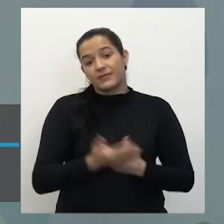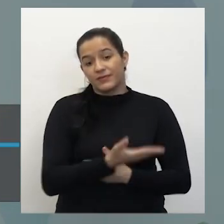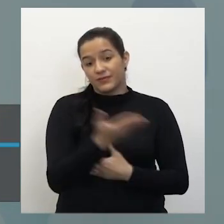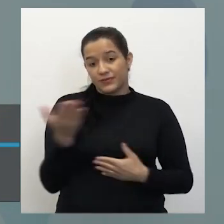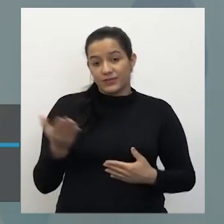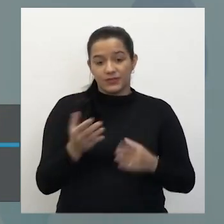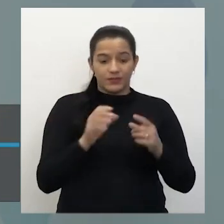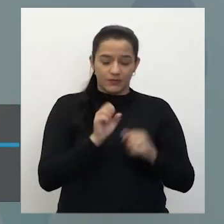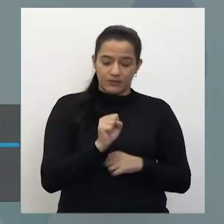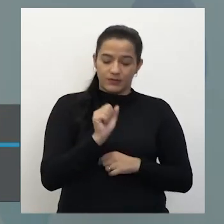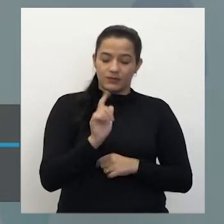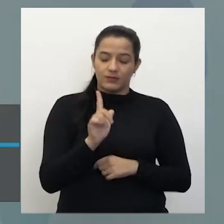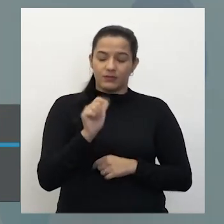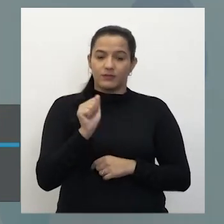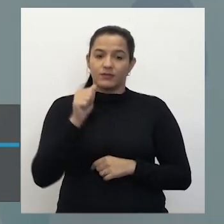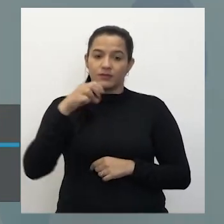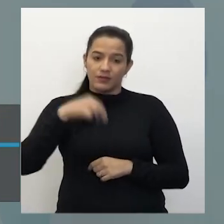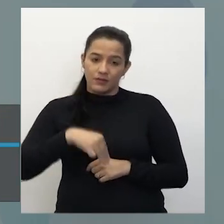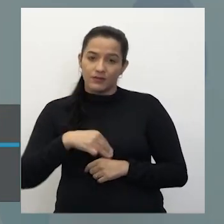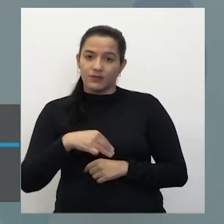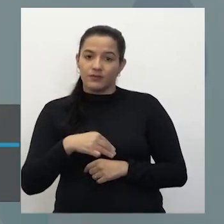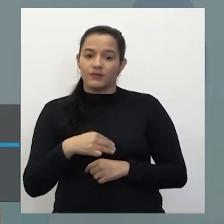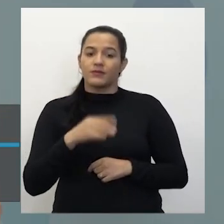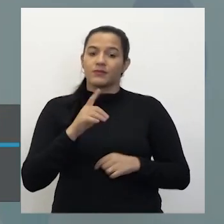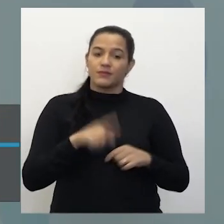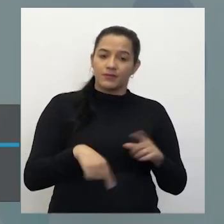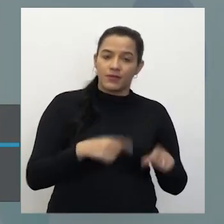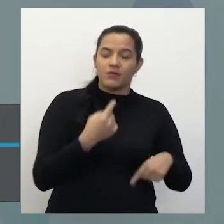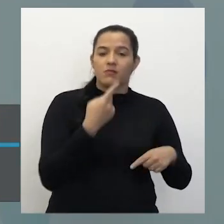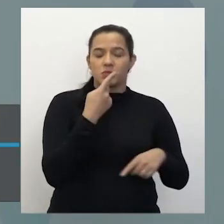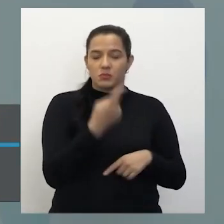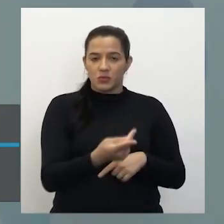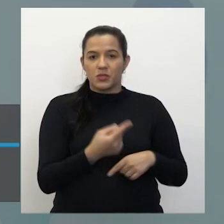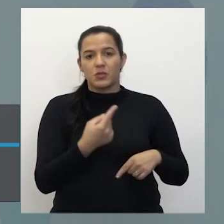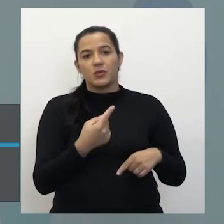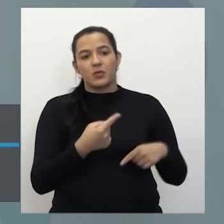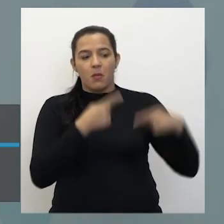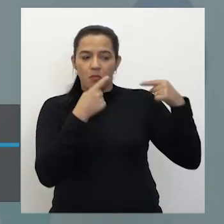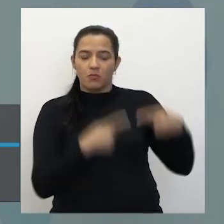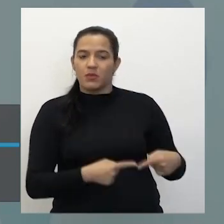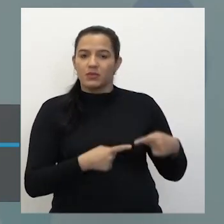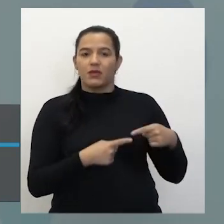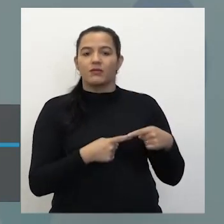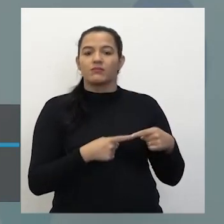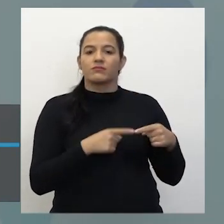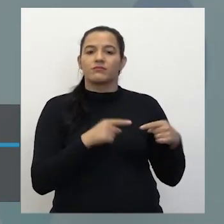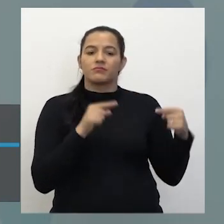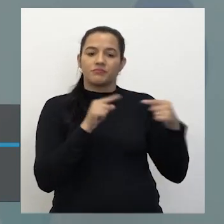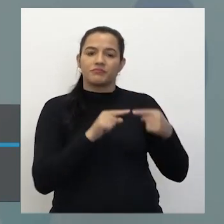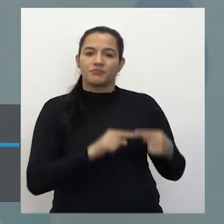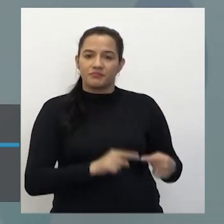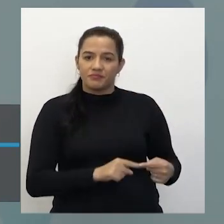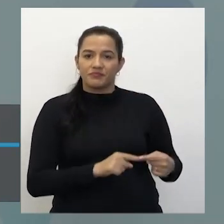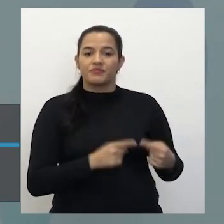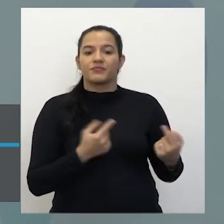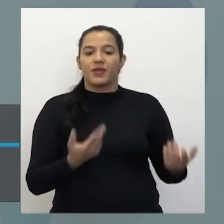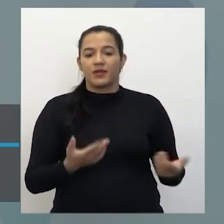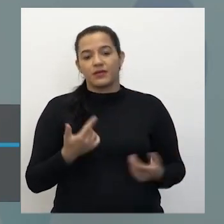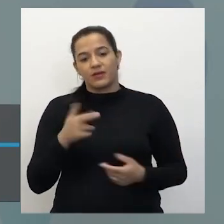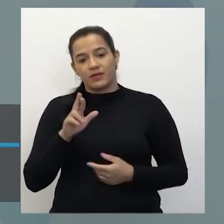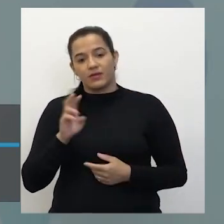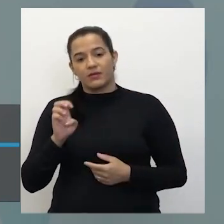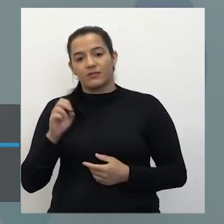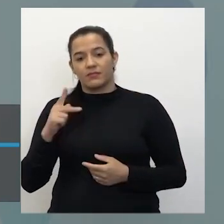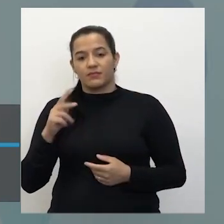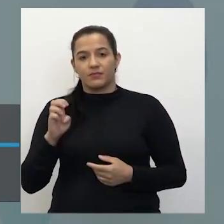slam. Né? E o que era o slam, segundo os alunos, uma batalha de rimas, né? Rimas. E perguntamos para eles o que era o repente, responderam. Então,